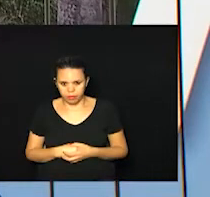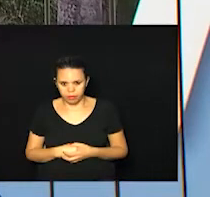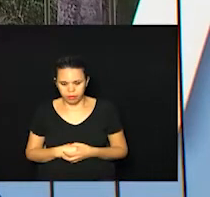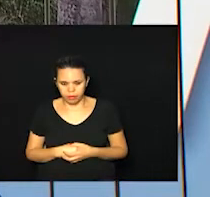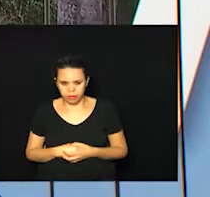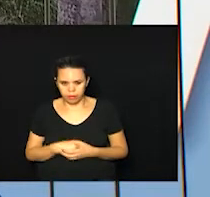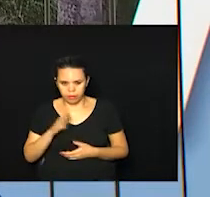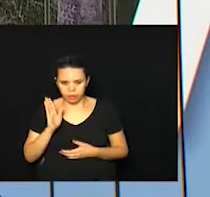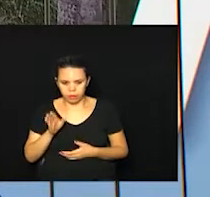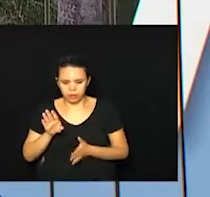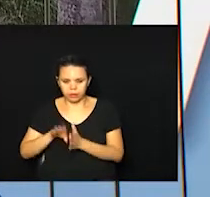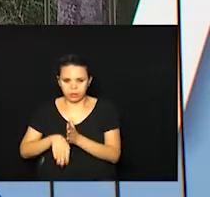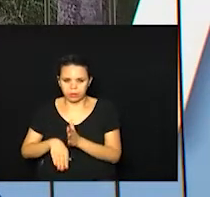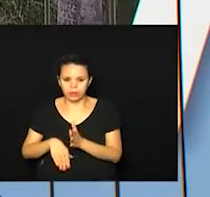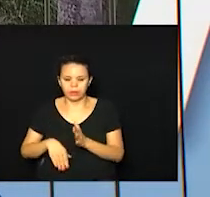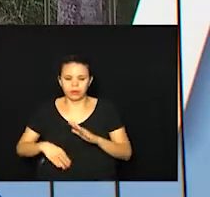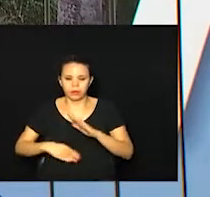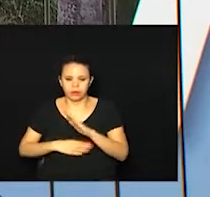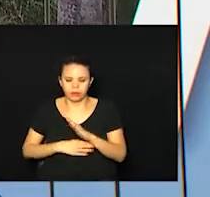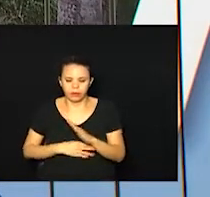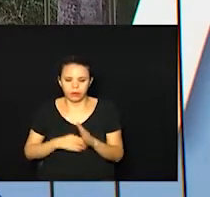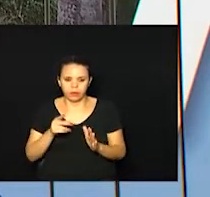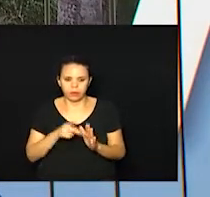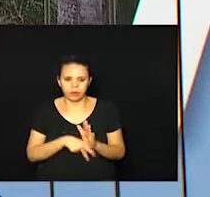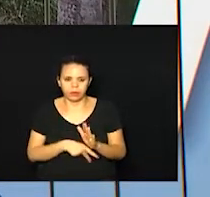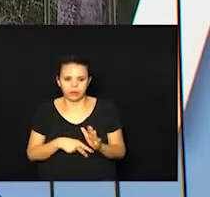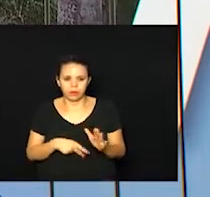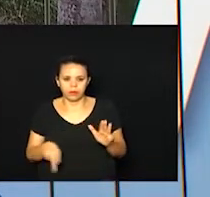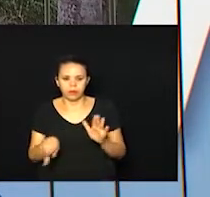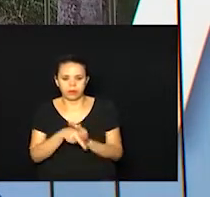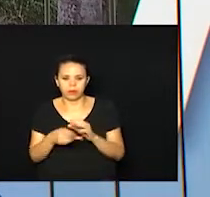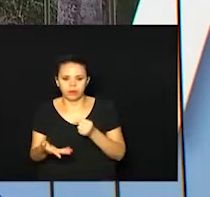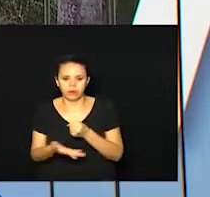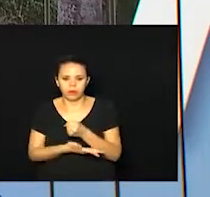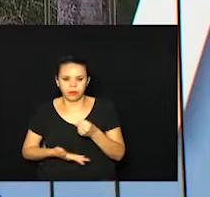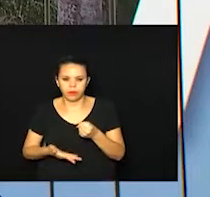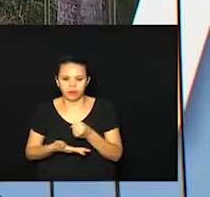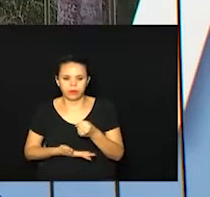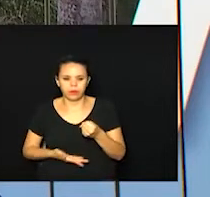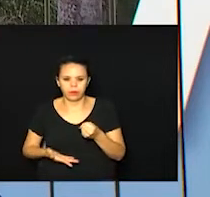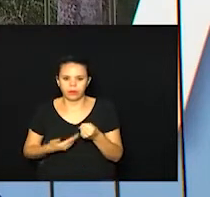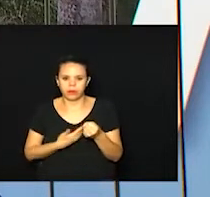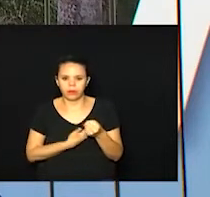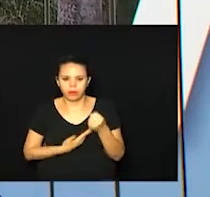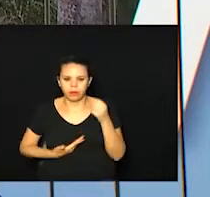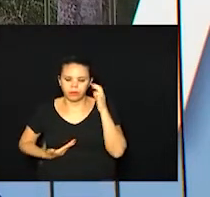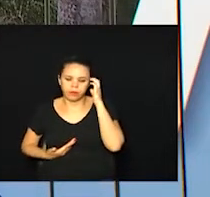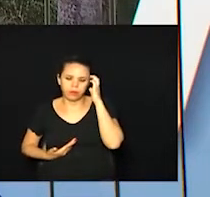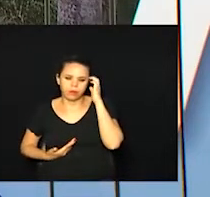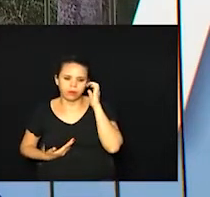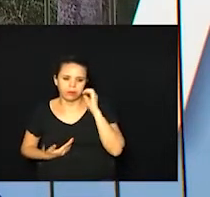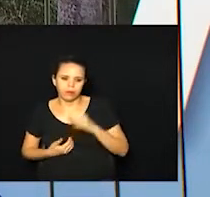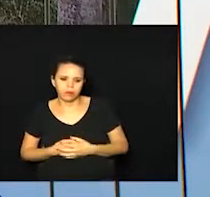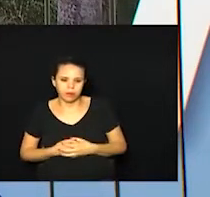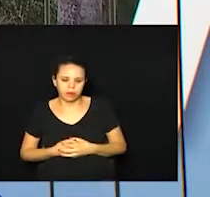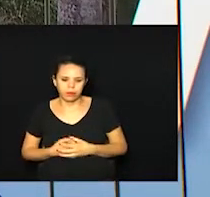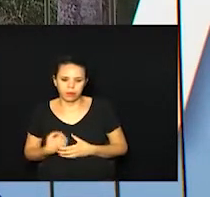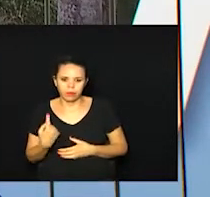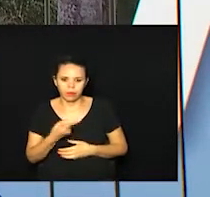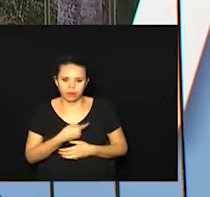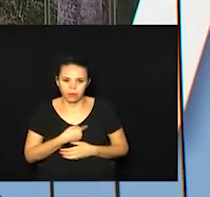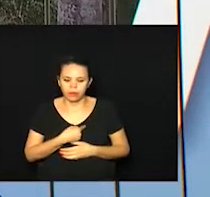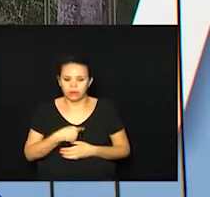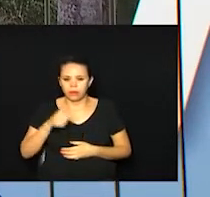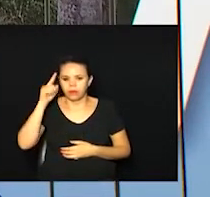ele já foi derrotado aqui na Câmara Municipal, né, pela própria base de sustentação do governo. Mas se nós pegarmos